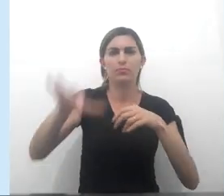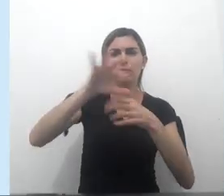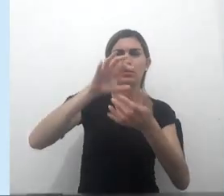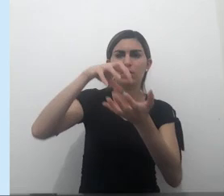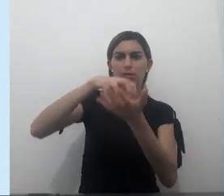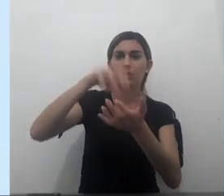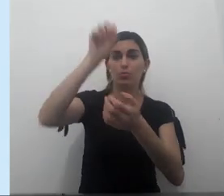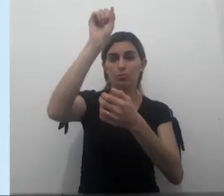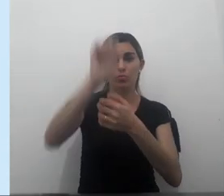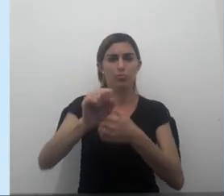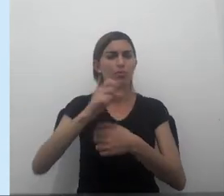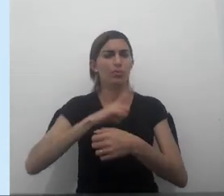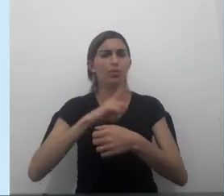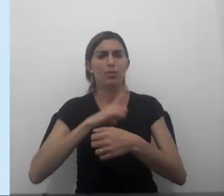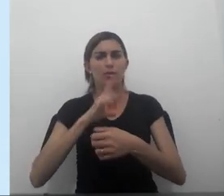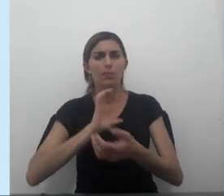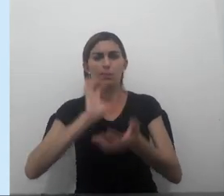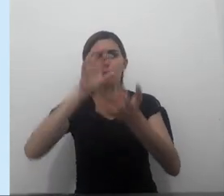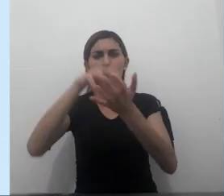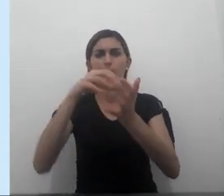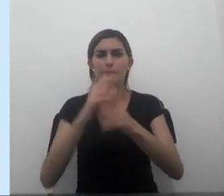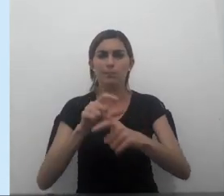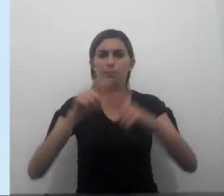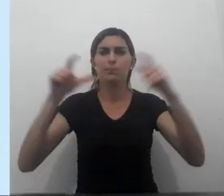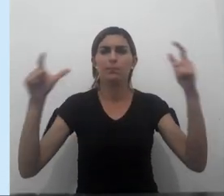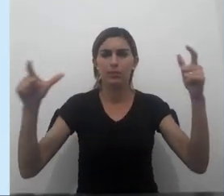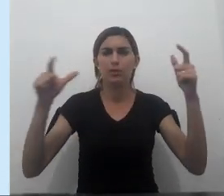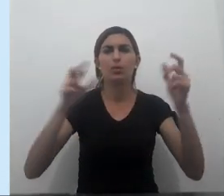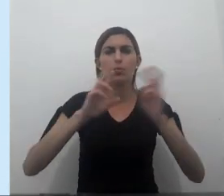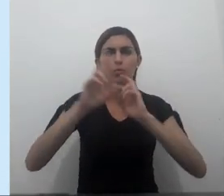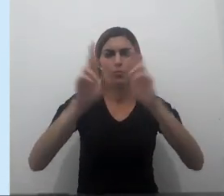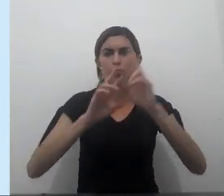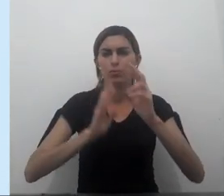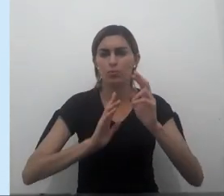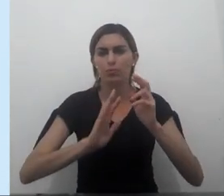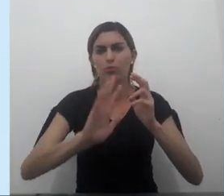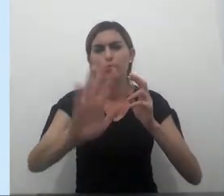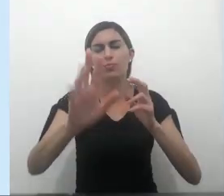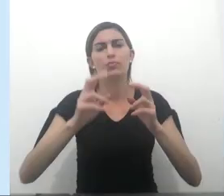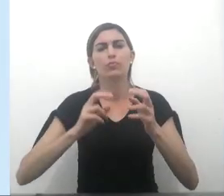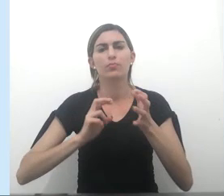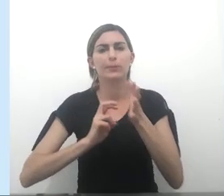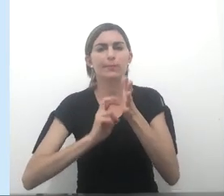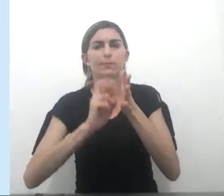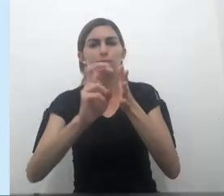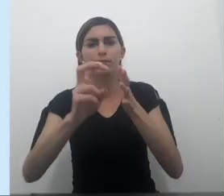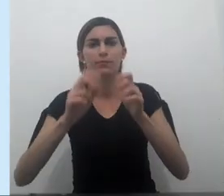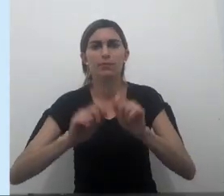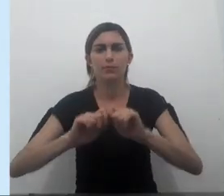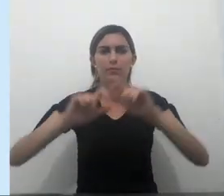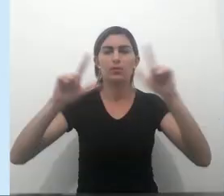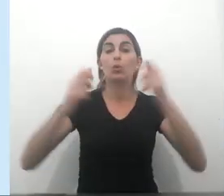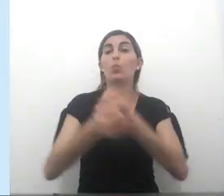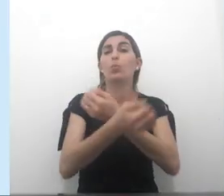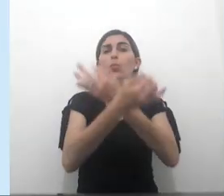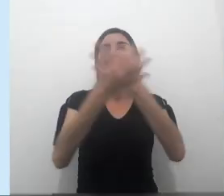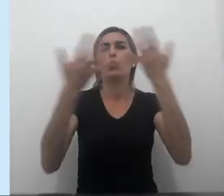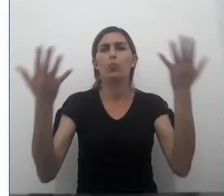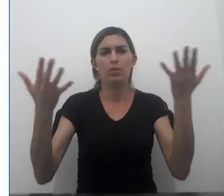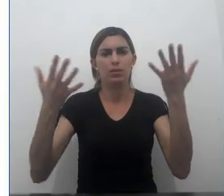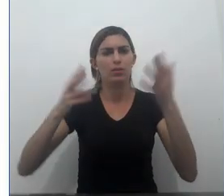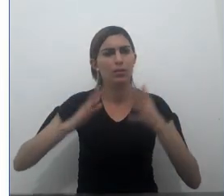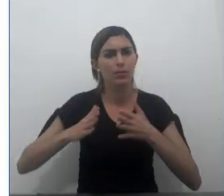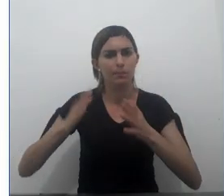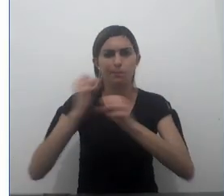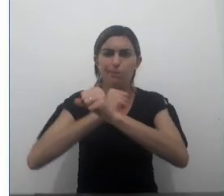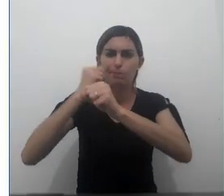a região centro-sul ela tem uma concentração maior de ferrovias. E na tela você vê, né, uma quantidade aí,